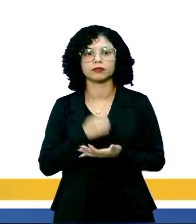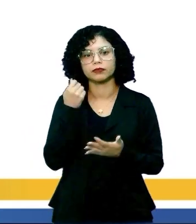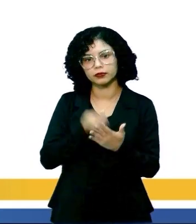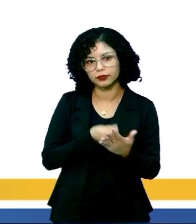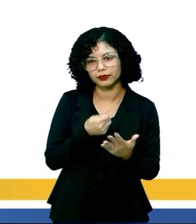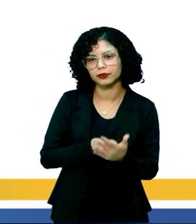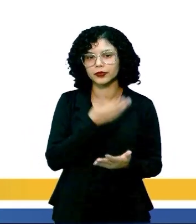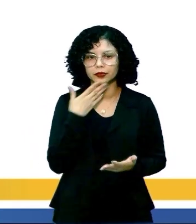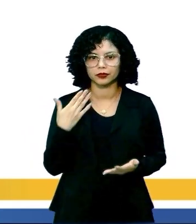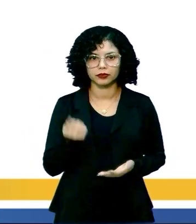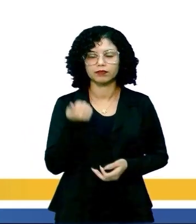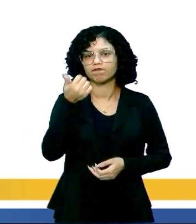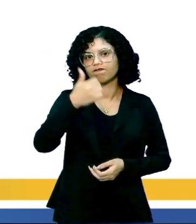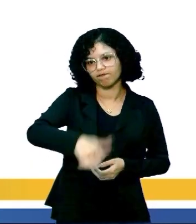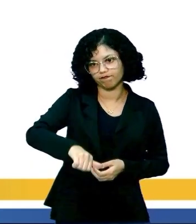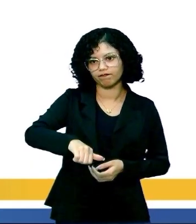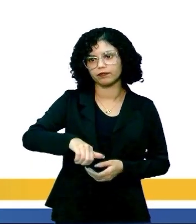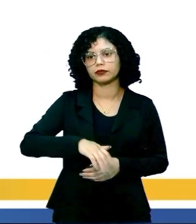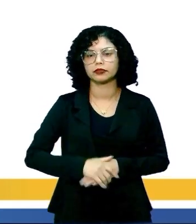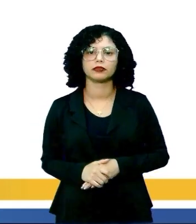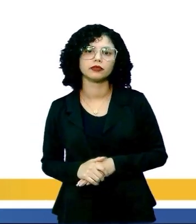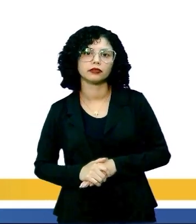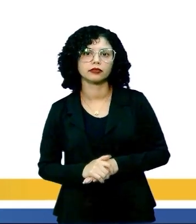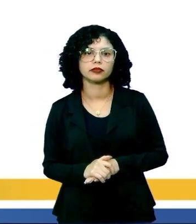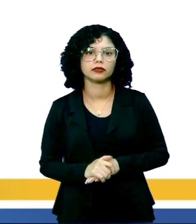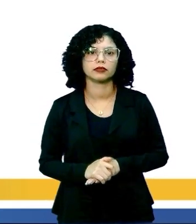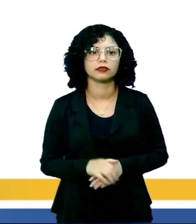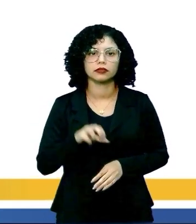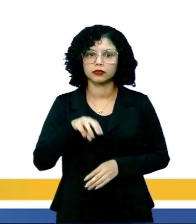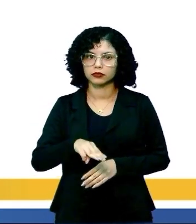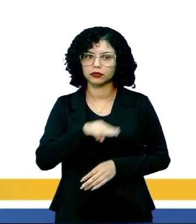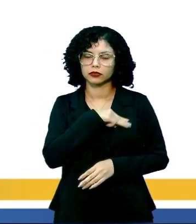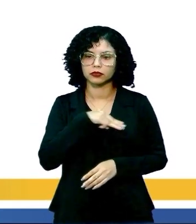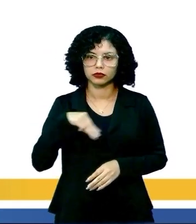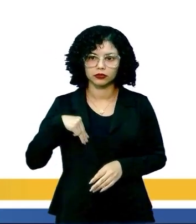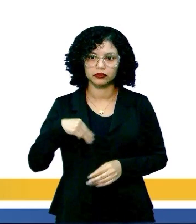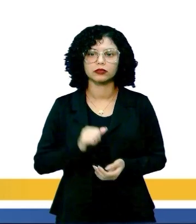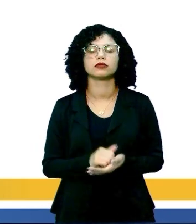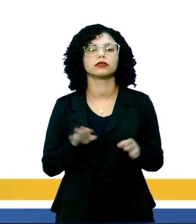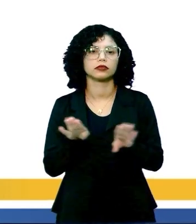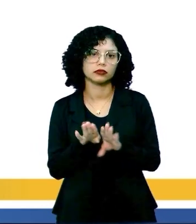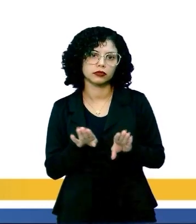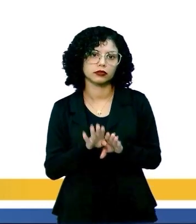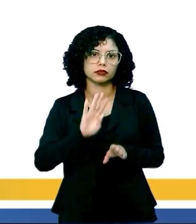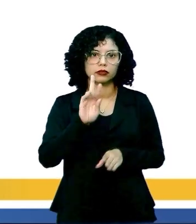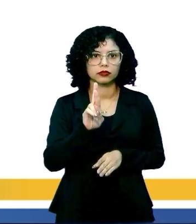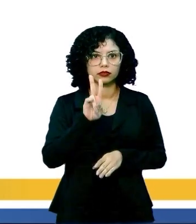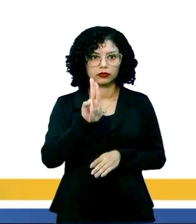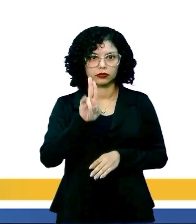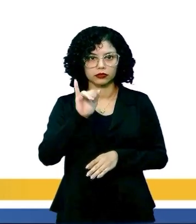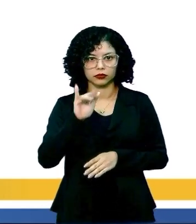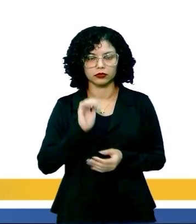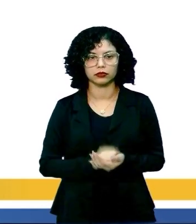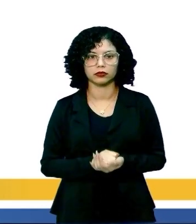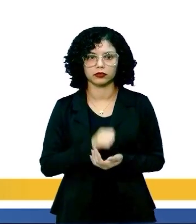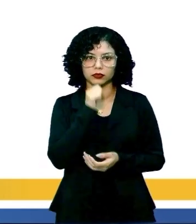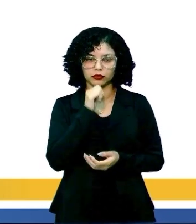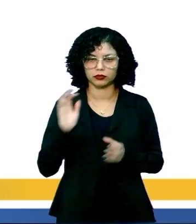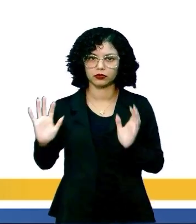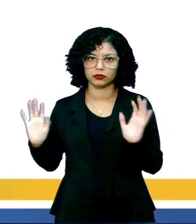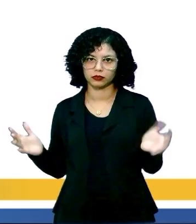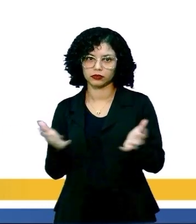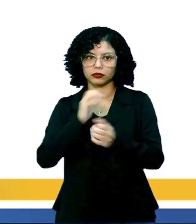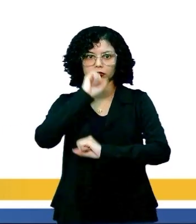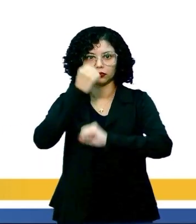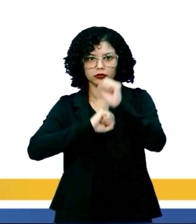ser solucionada, piorou, né? O ministro, na época, era o Rui Barbosa, e para tentar incentivar a